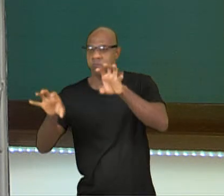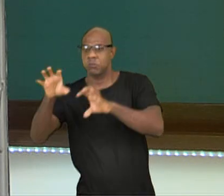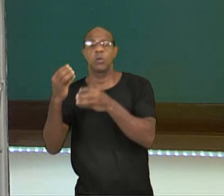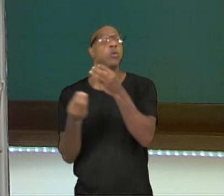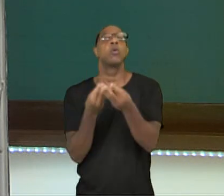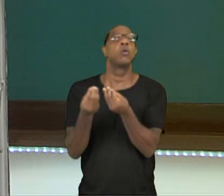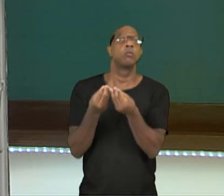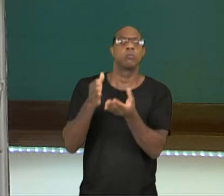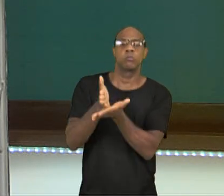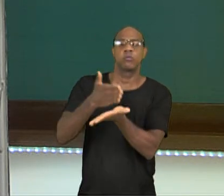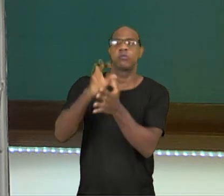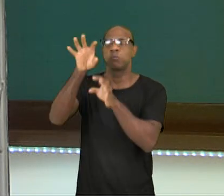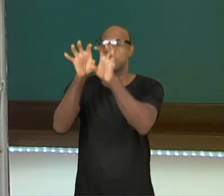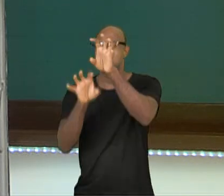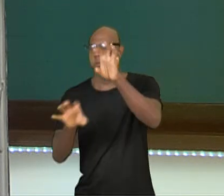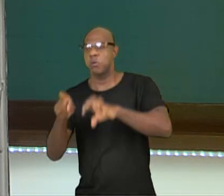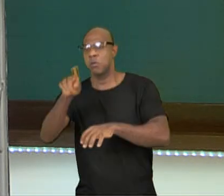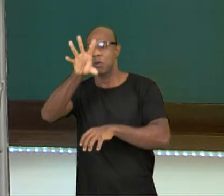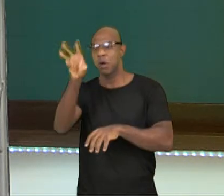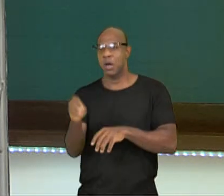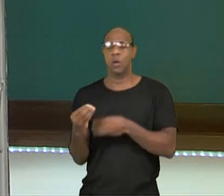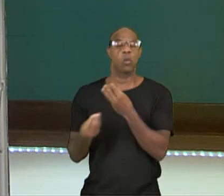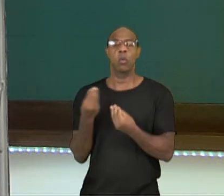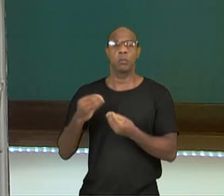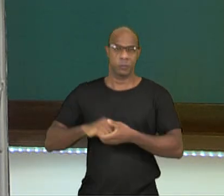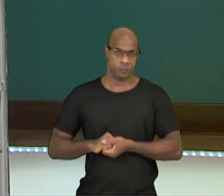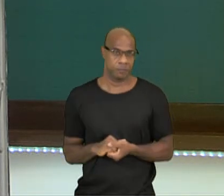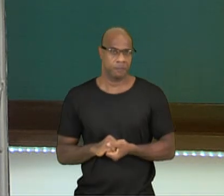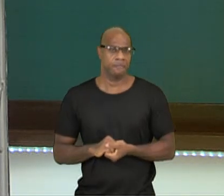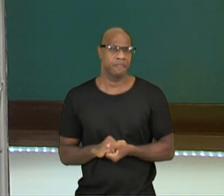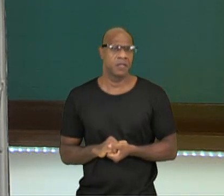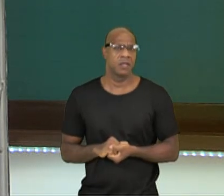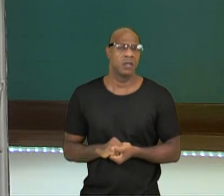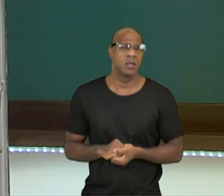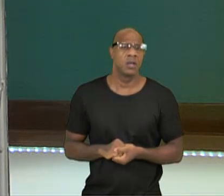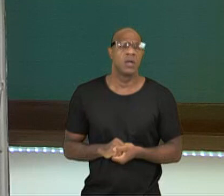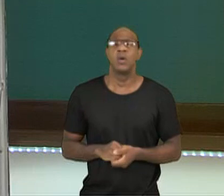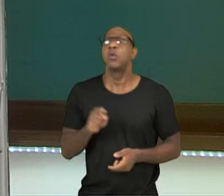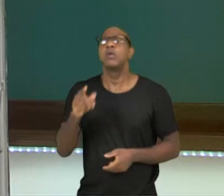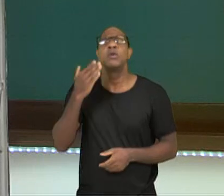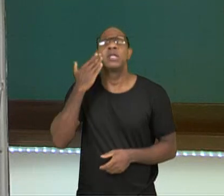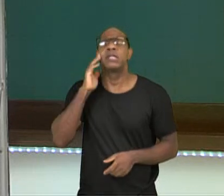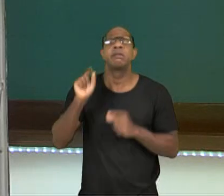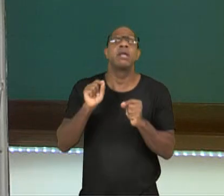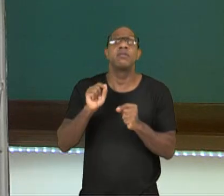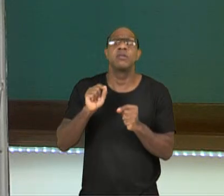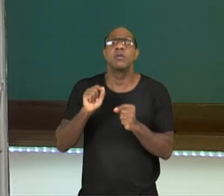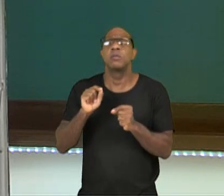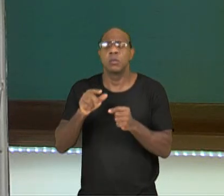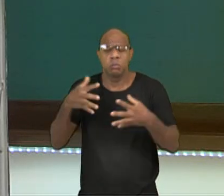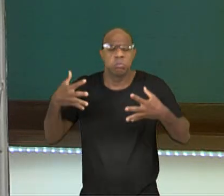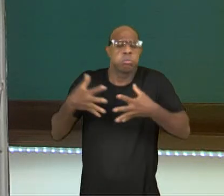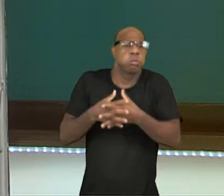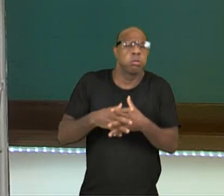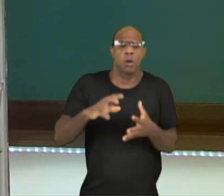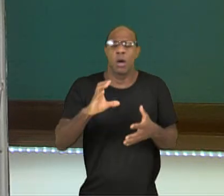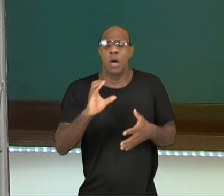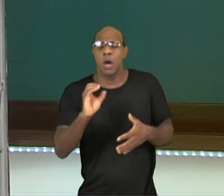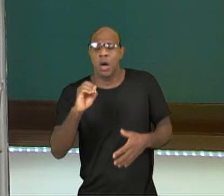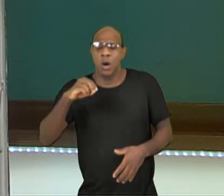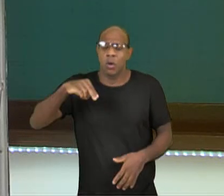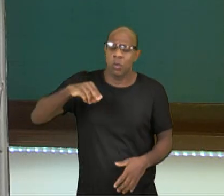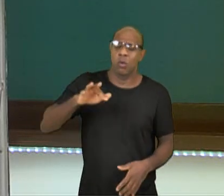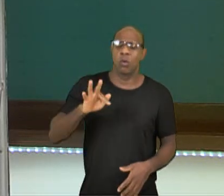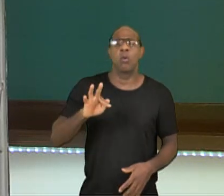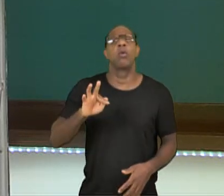divisão? Vamos ver aqui. O que vocês entendem por conflitos? Você já está esclarecido aí na